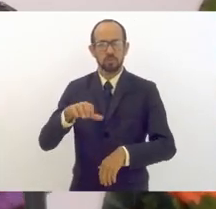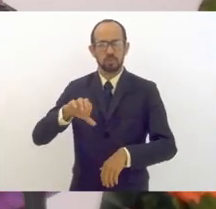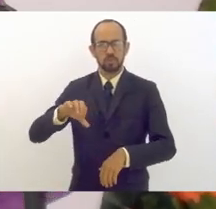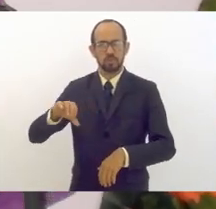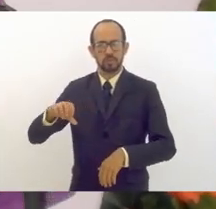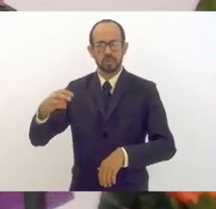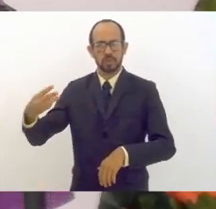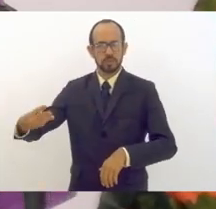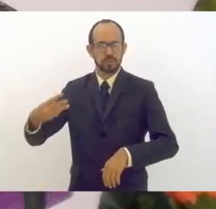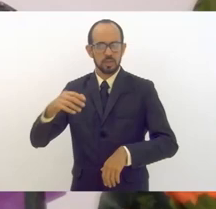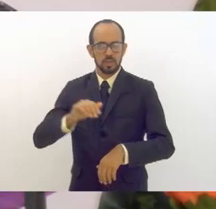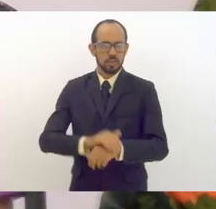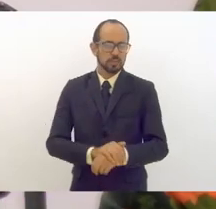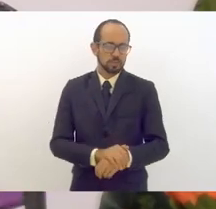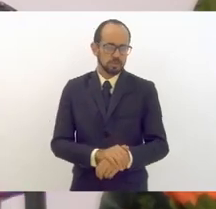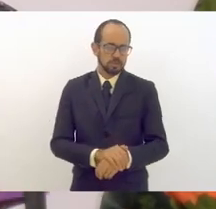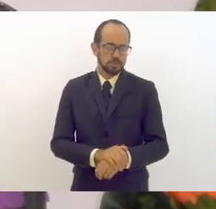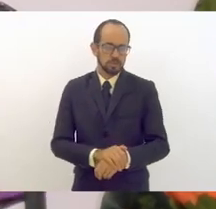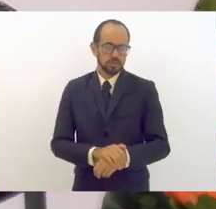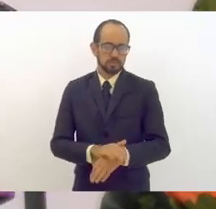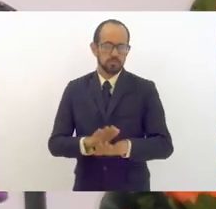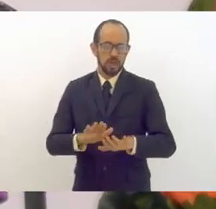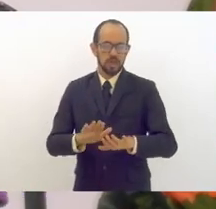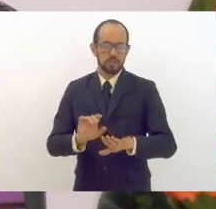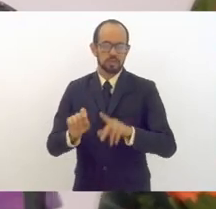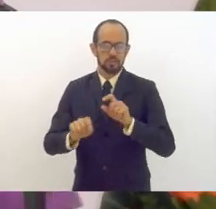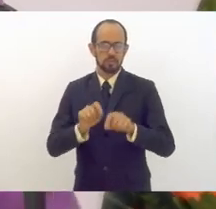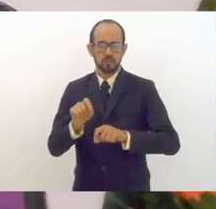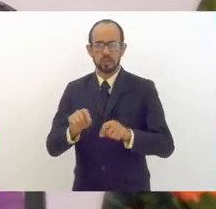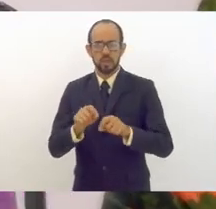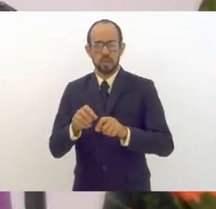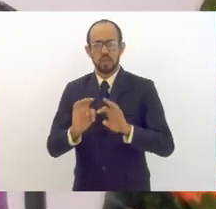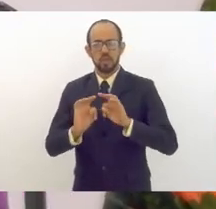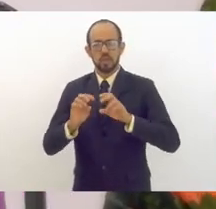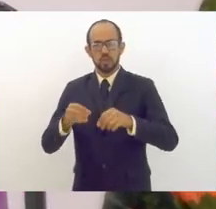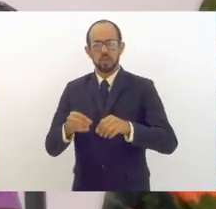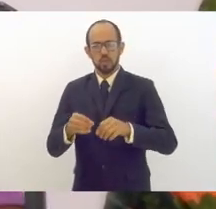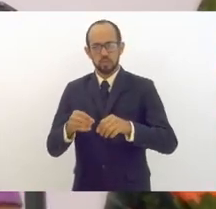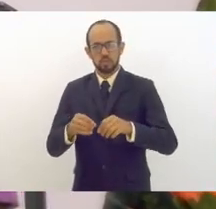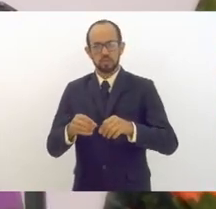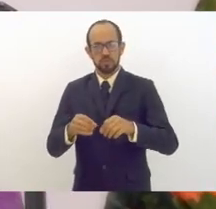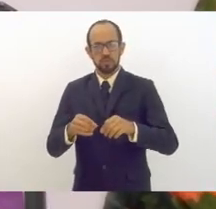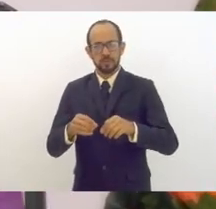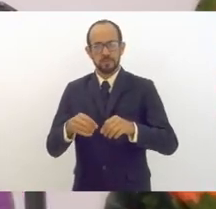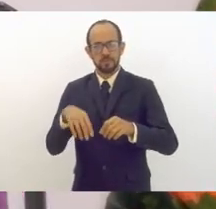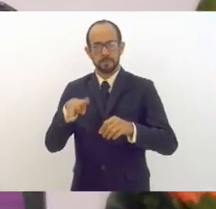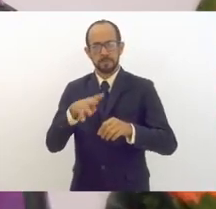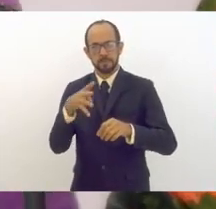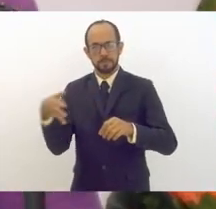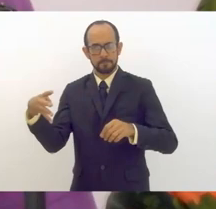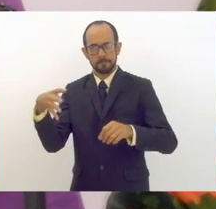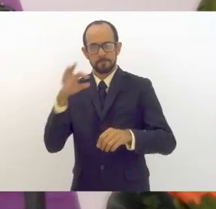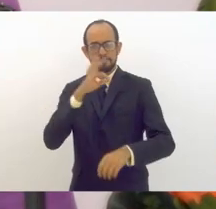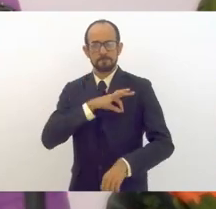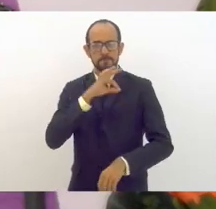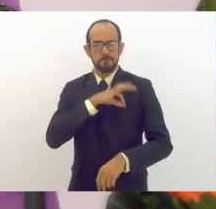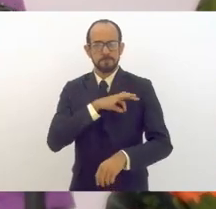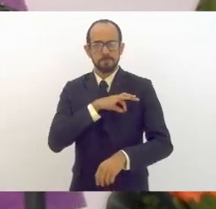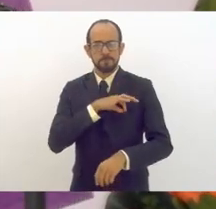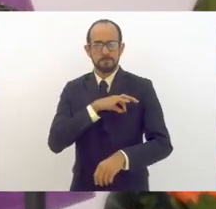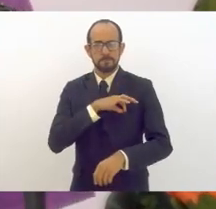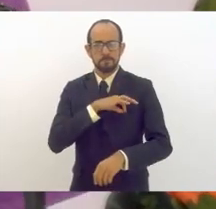da carreira, tem triênios, etc. Mas toda a tabela